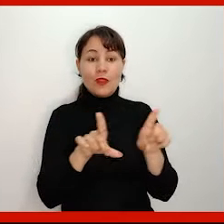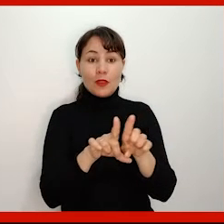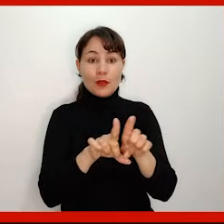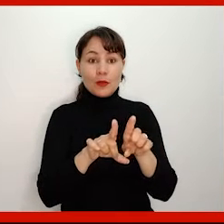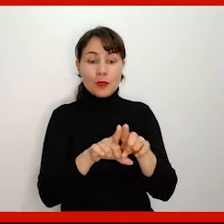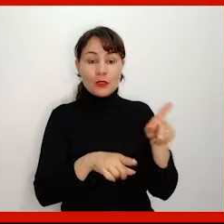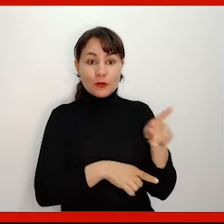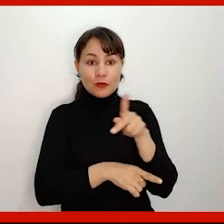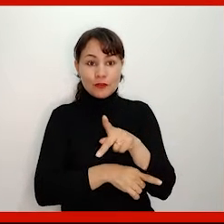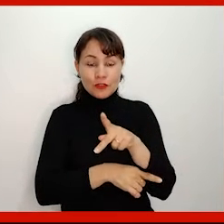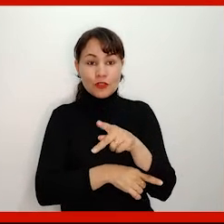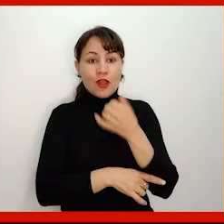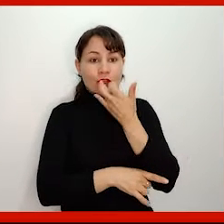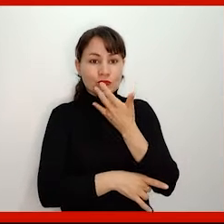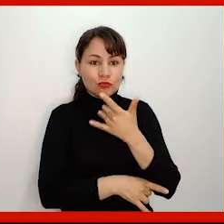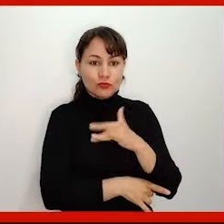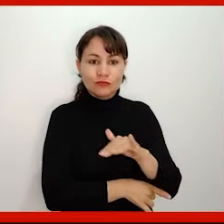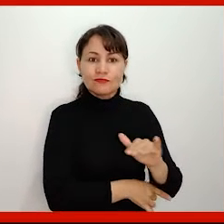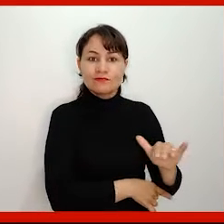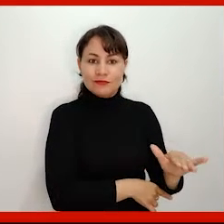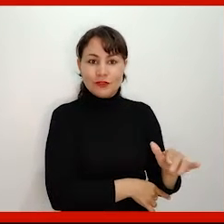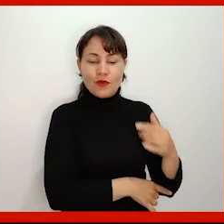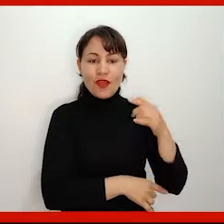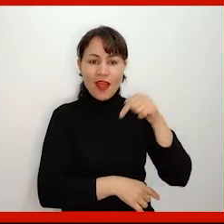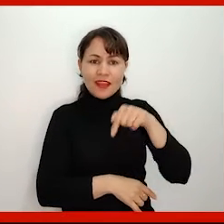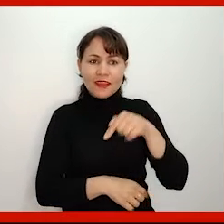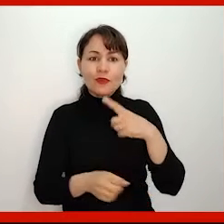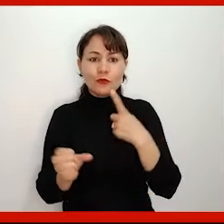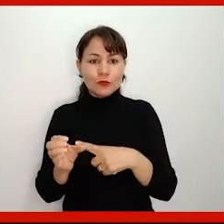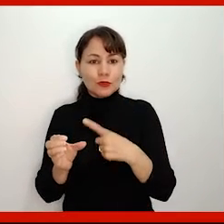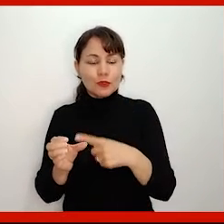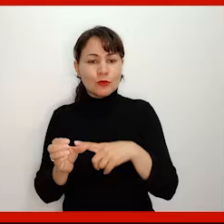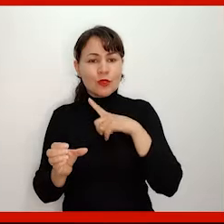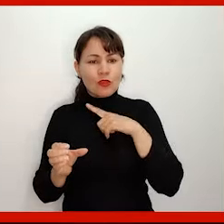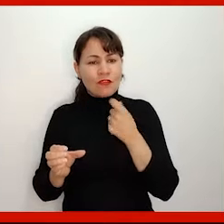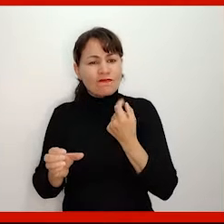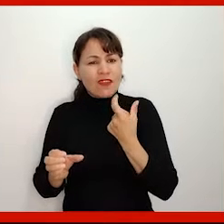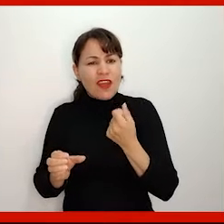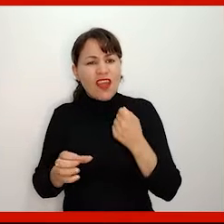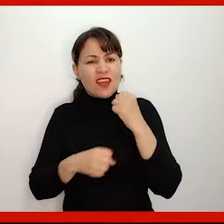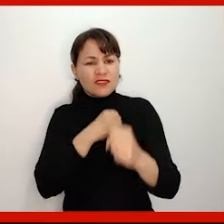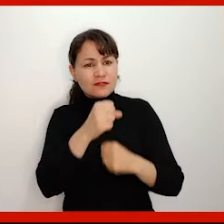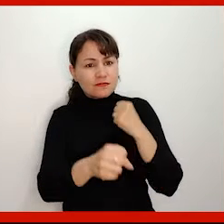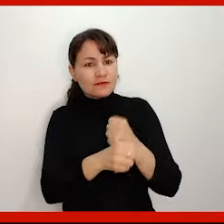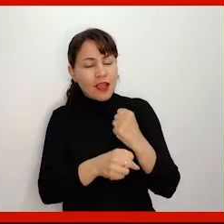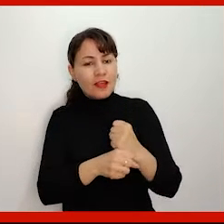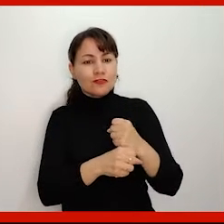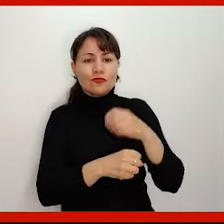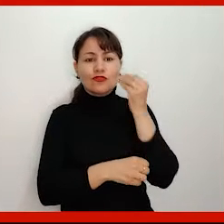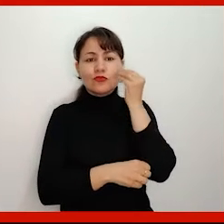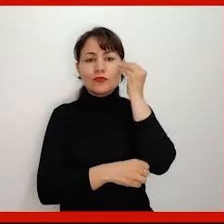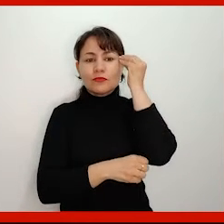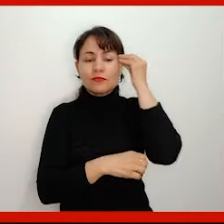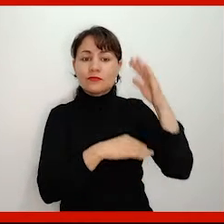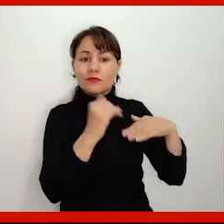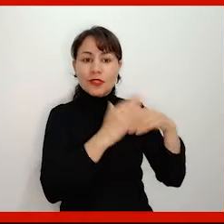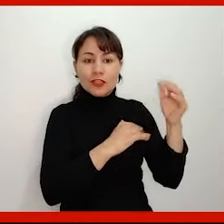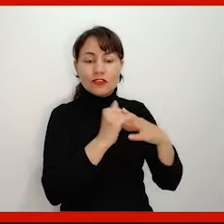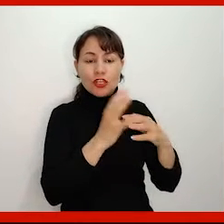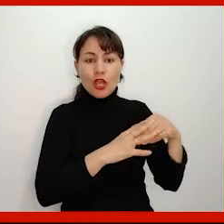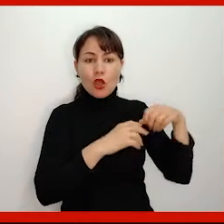psicomotricidade. Eu também sou professora de educação infantil aqui no meu município e eu tenho 10 anos de experiência prática